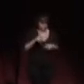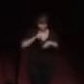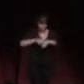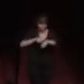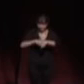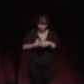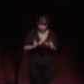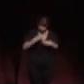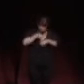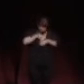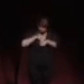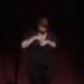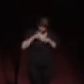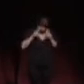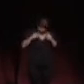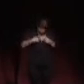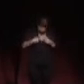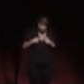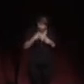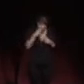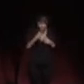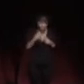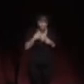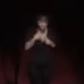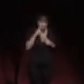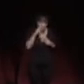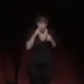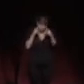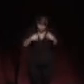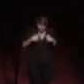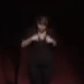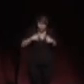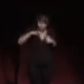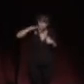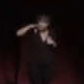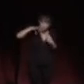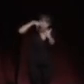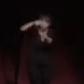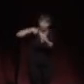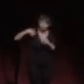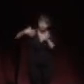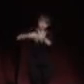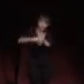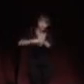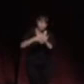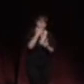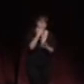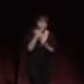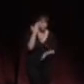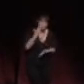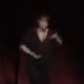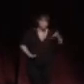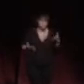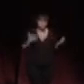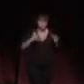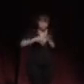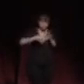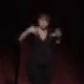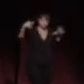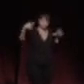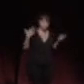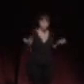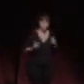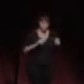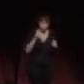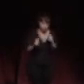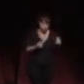estamos como fora do mundo. Nós não sabemos, a gente tem o limite, a relação em relação ao outro, o